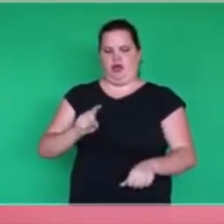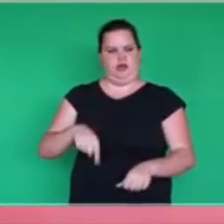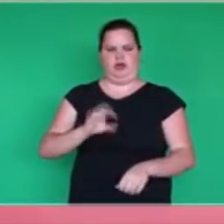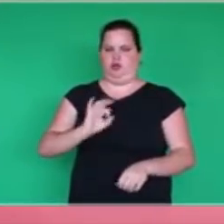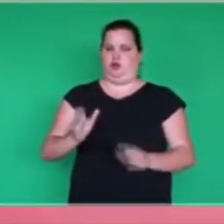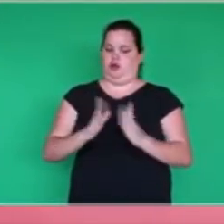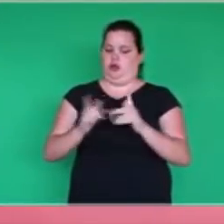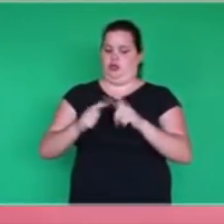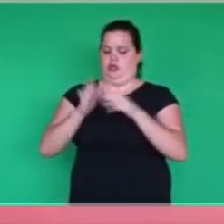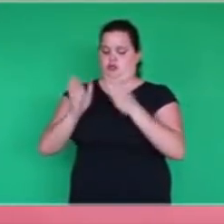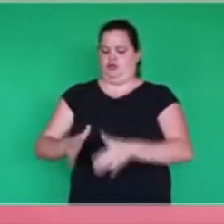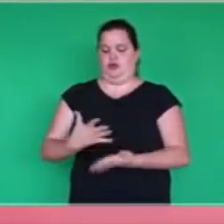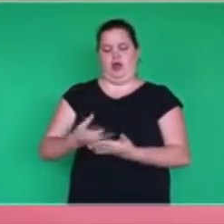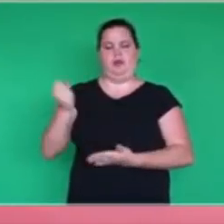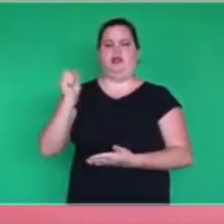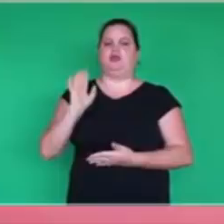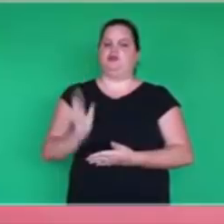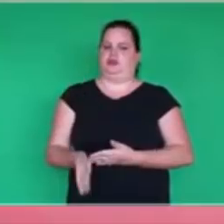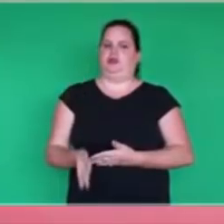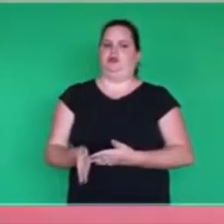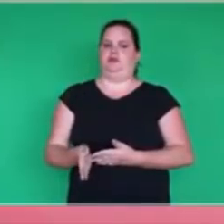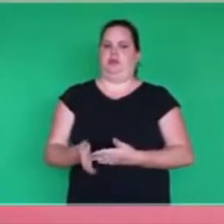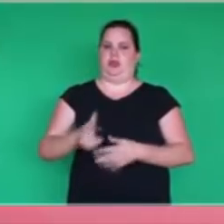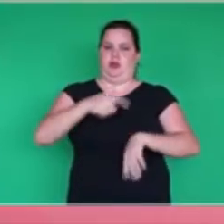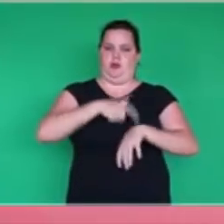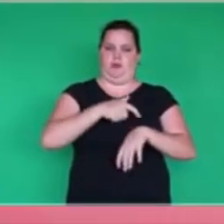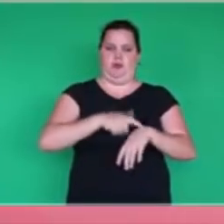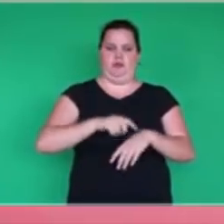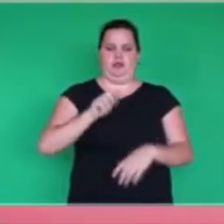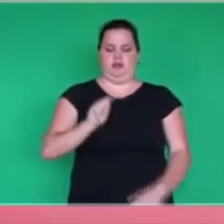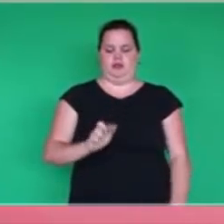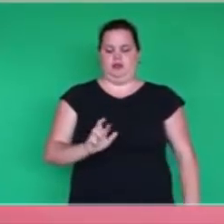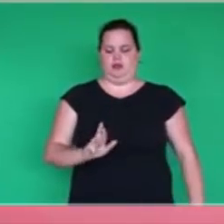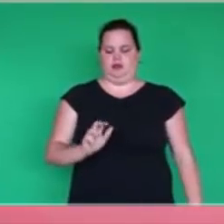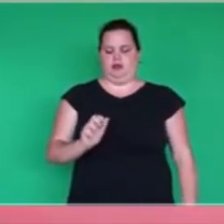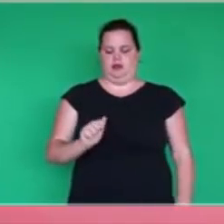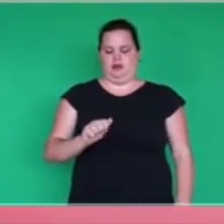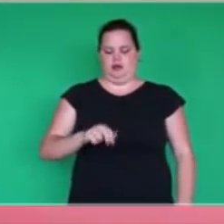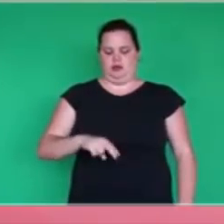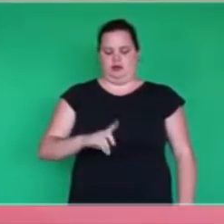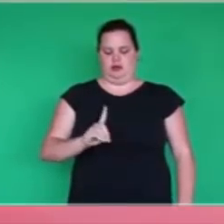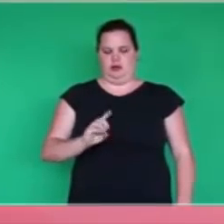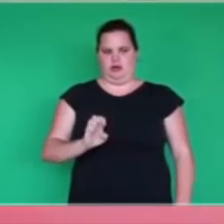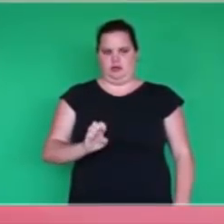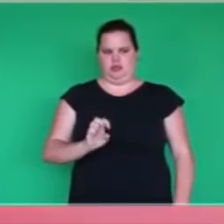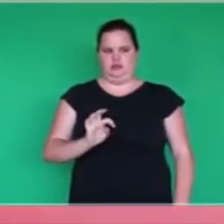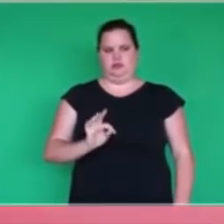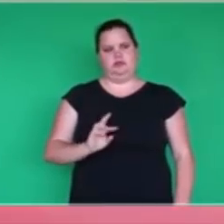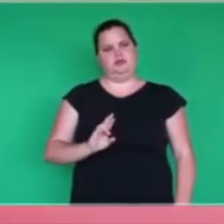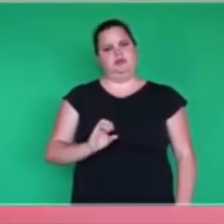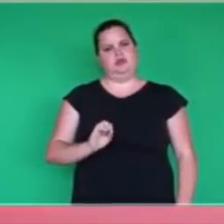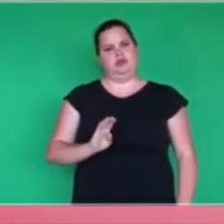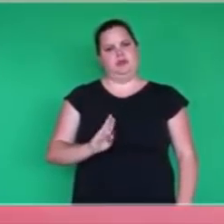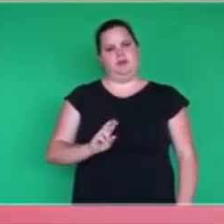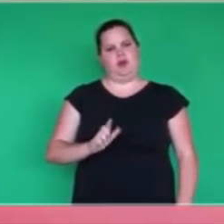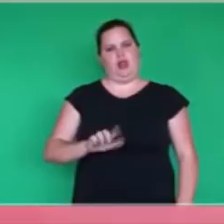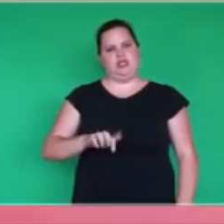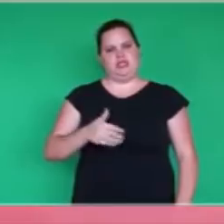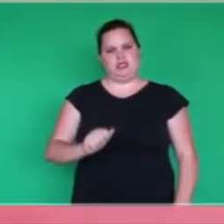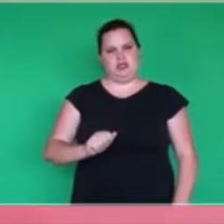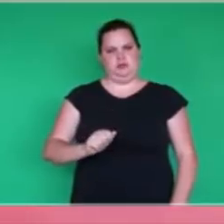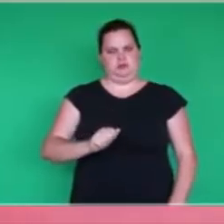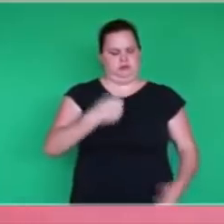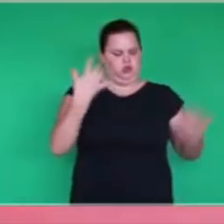presente. Será o período chamado da grande tribulação. A igreja será, primeiro, vamos lá, a igreja